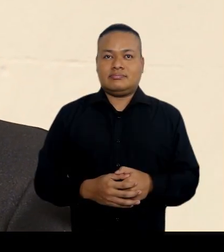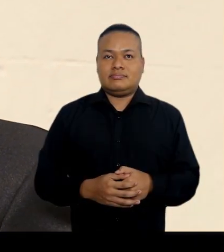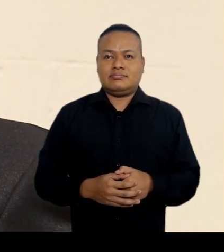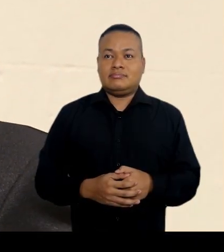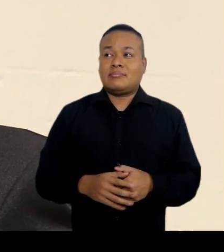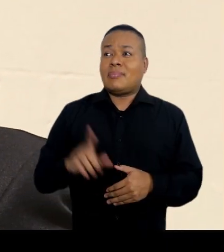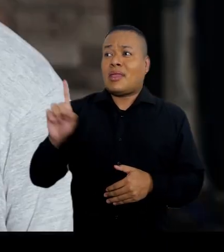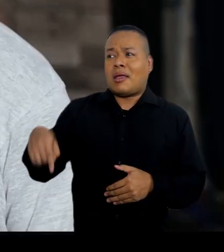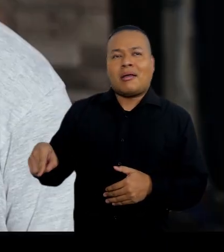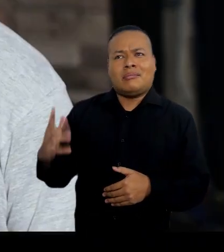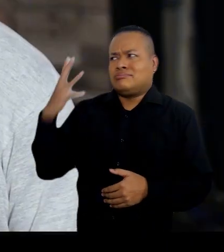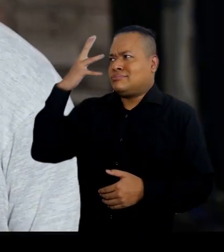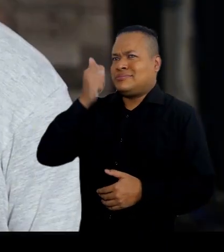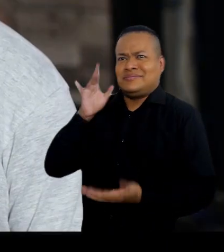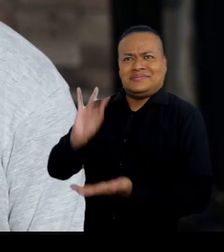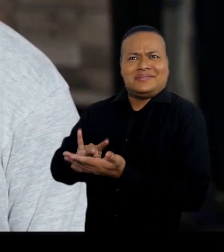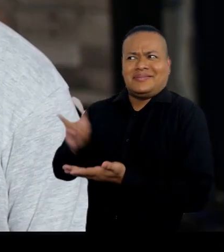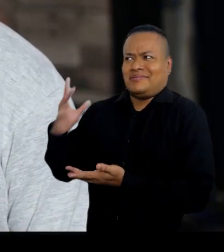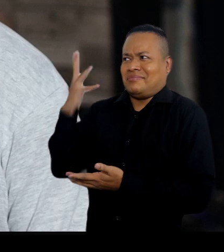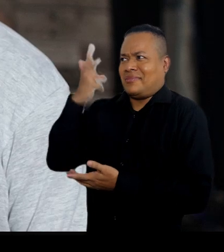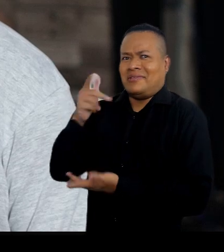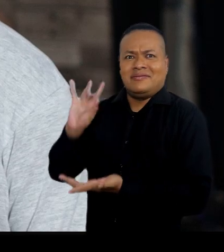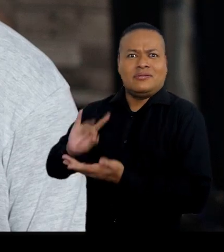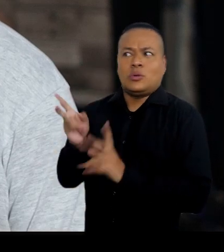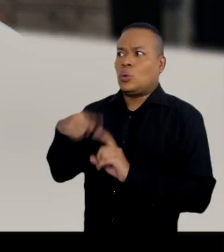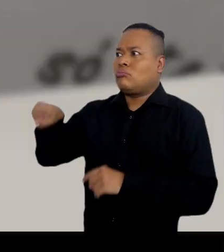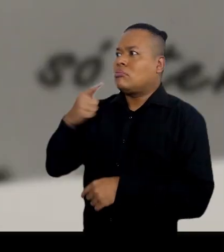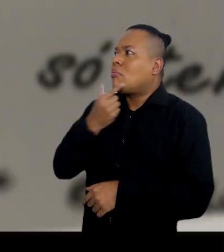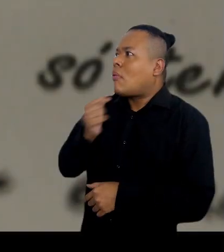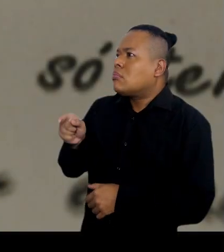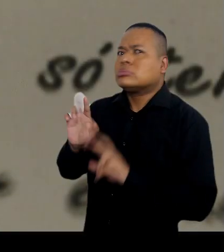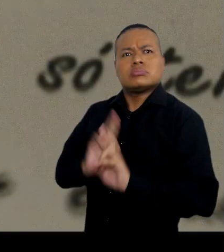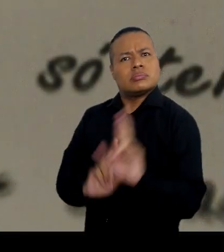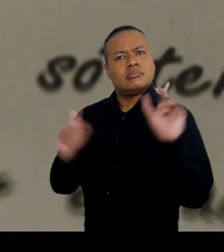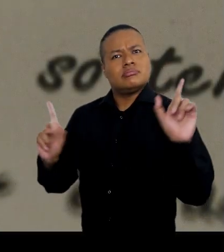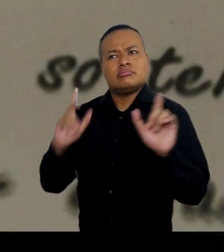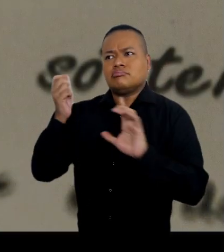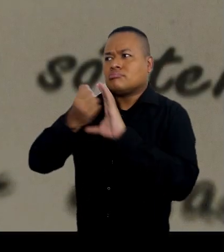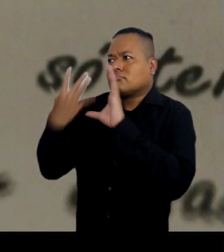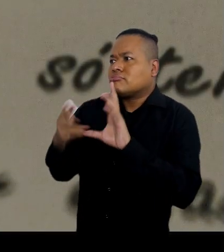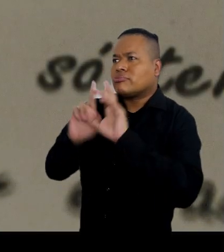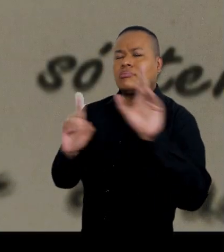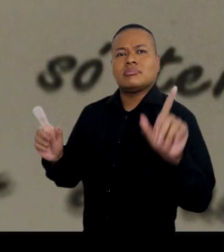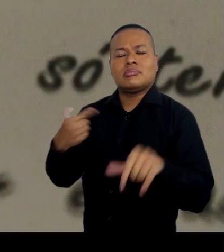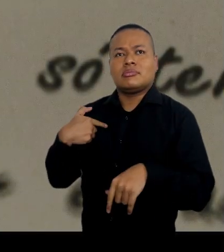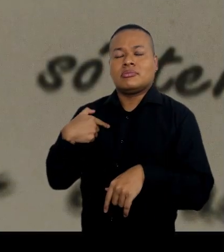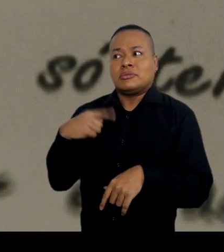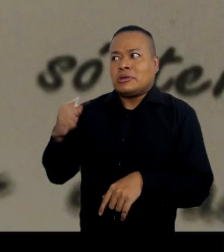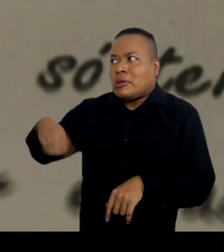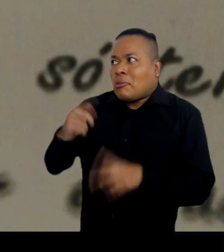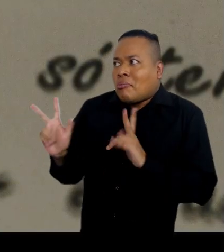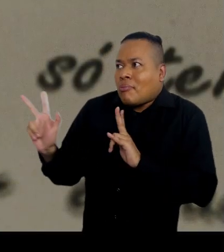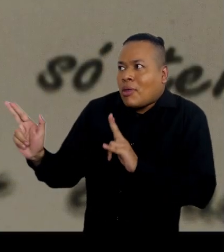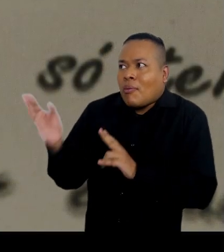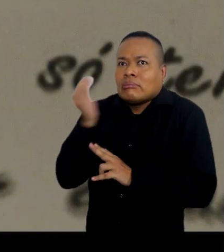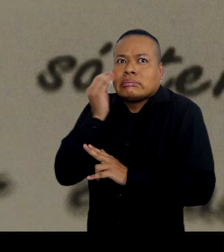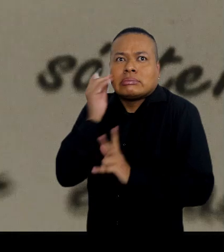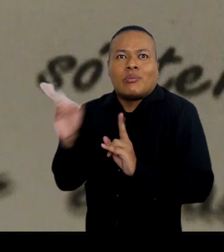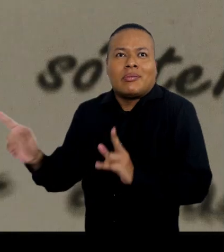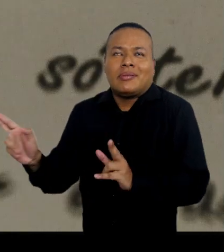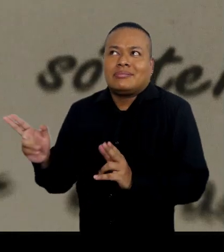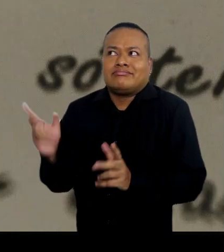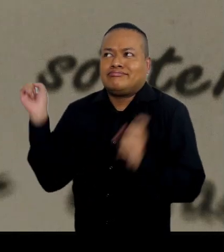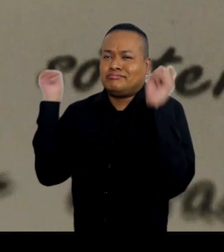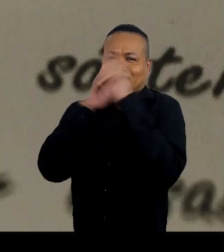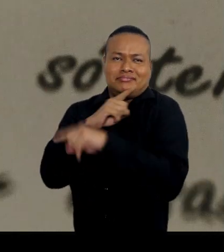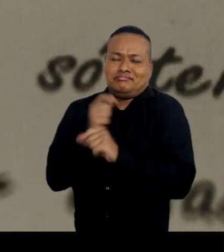Ah, rapaz, um galã, né? O meu Alain Delon, ele era um homem muito, muito diferente, né? Então, pra gente ser ou tentar ser igual é